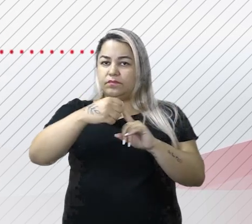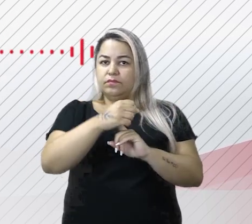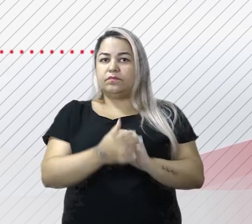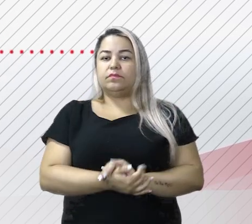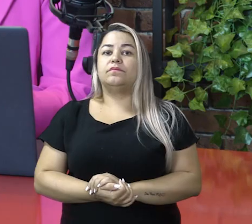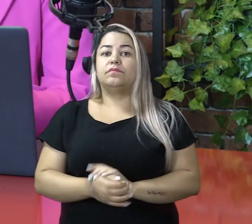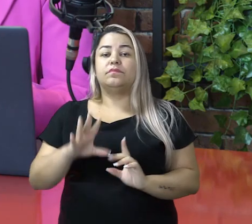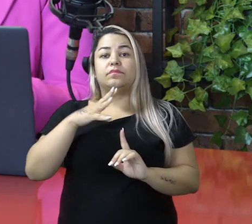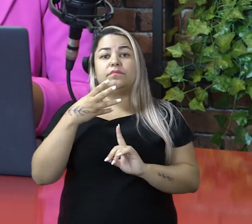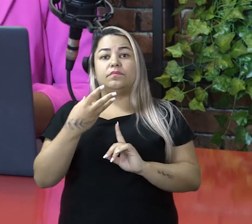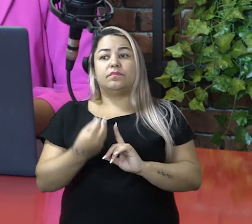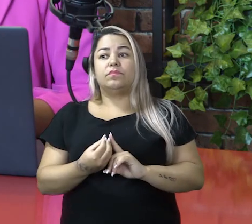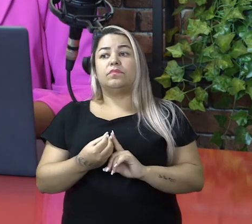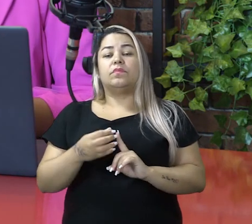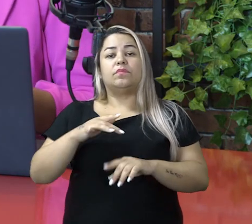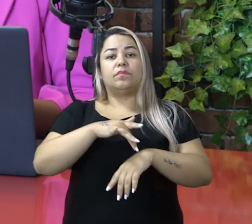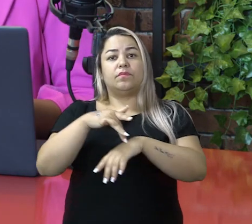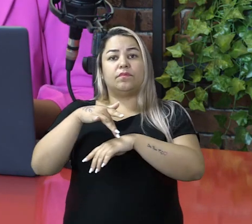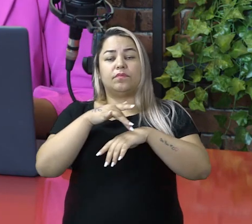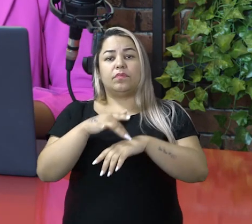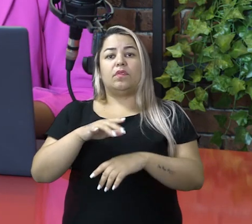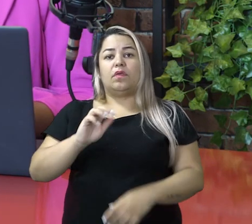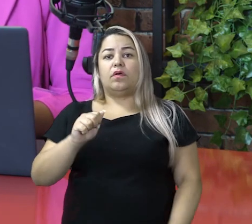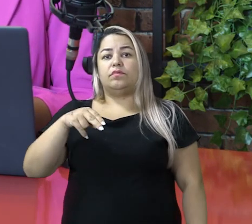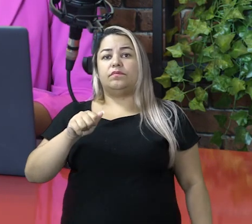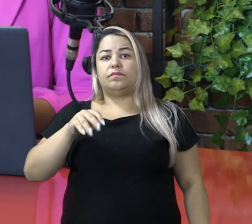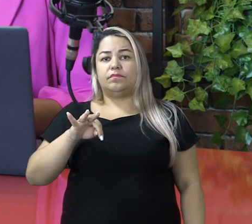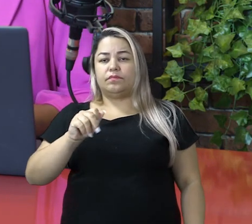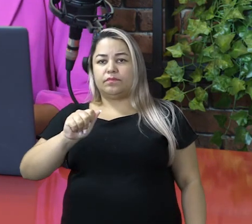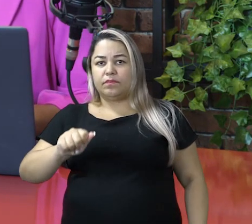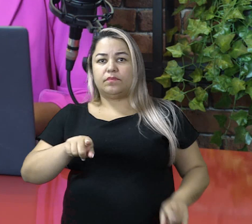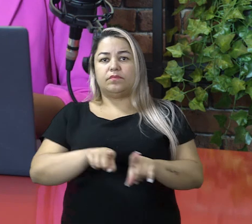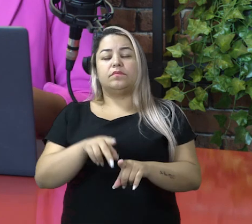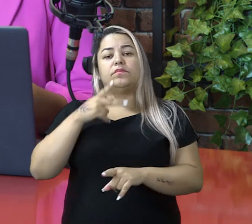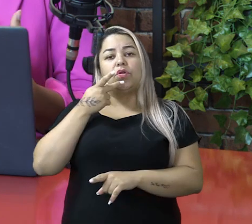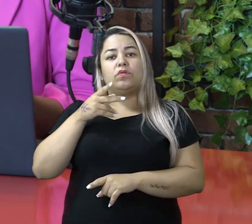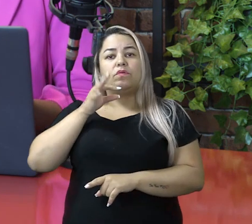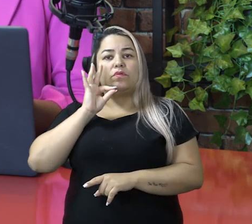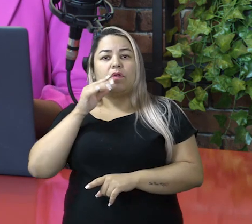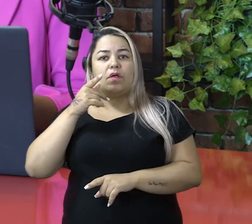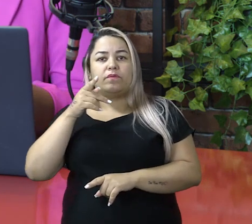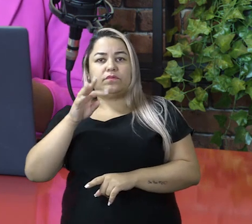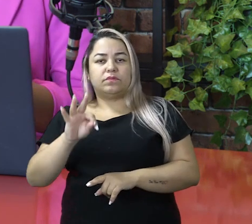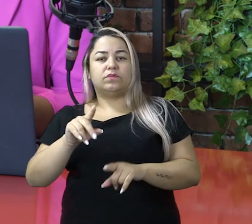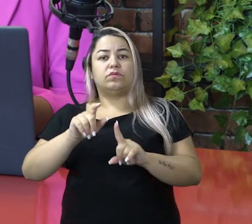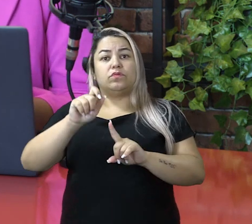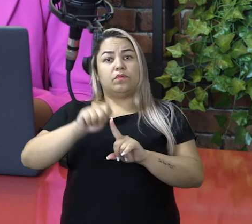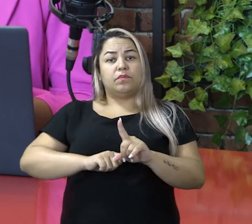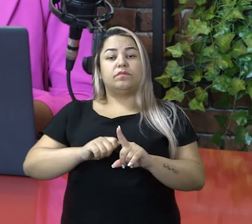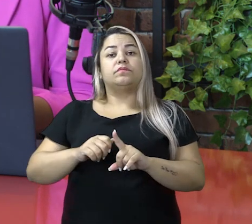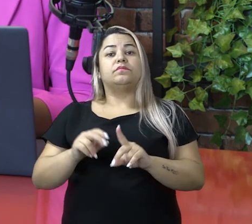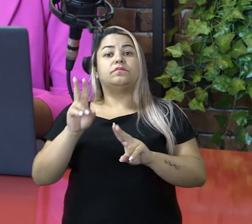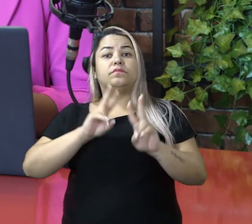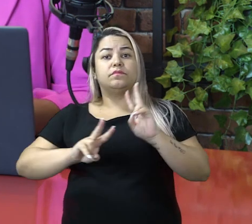desenvolvimento social. A ativista, atriz e bailarina Anastácia Marchelli falou ao Café PT sobre a importância do